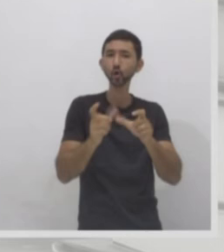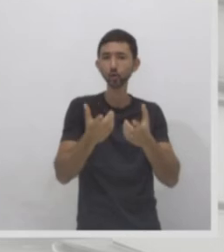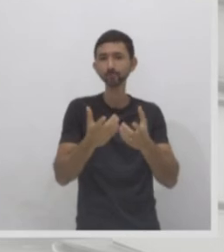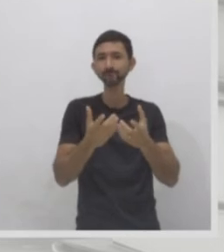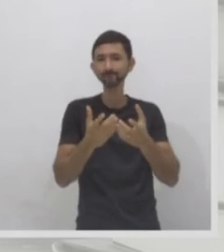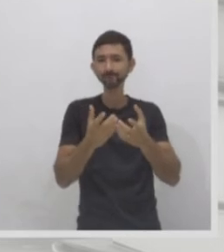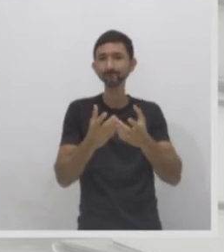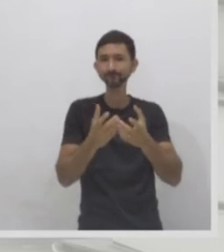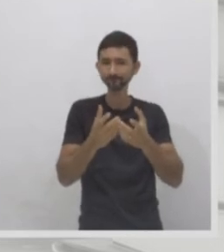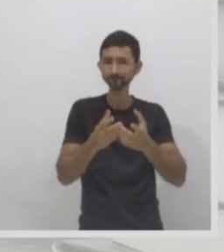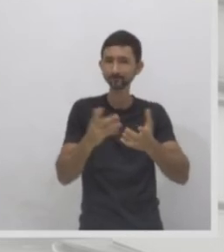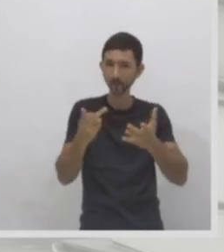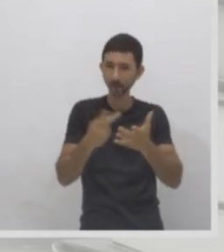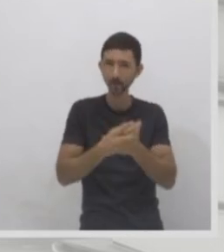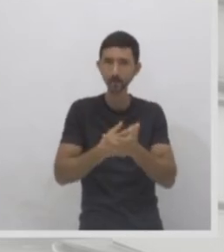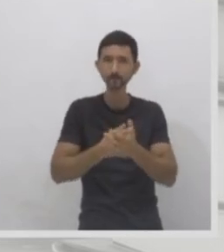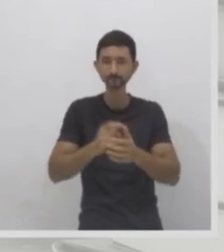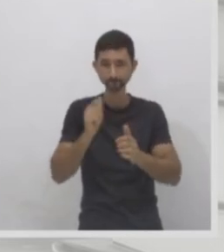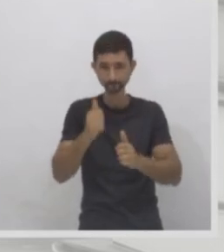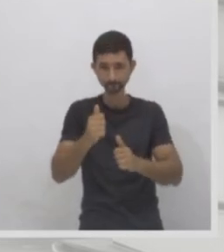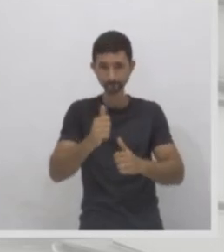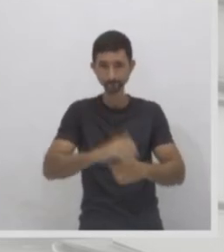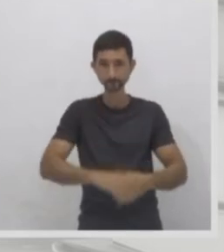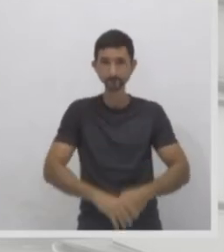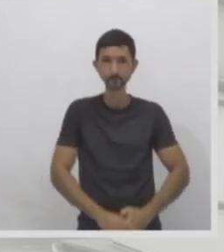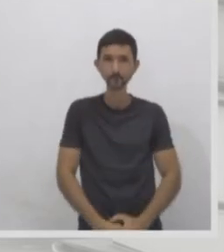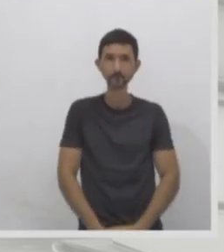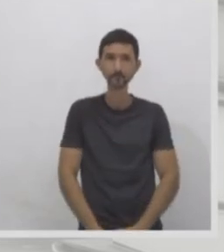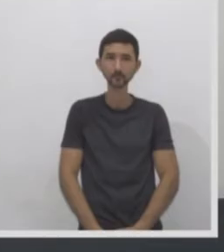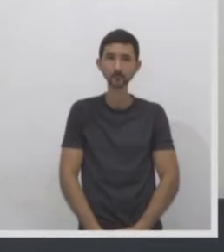que está acontecendo, ok?